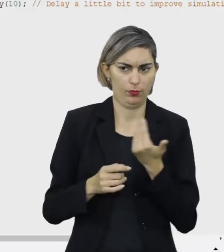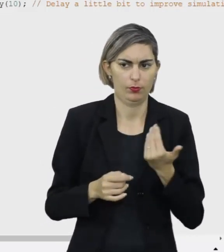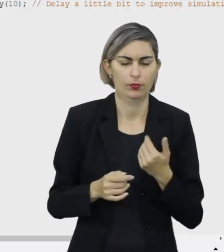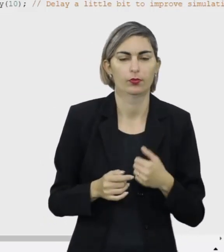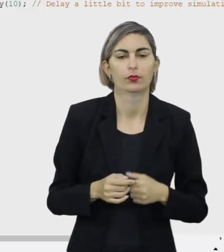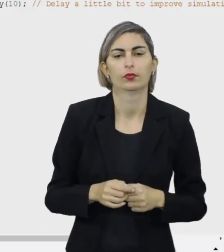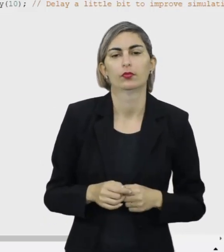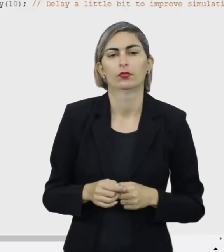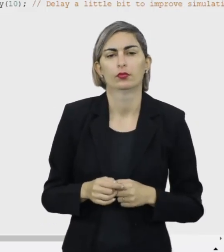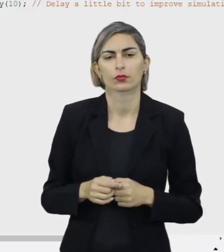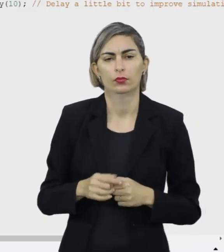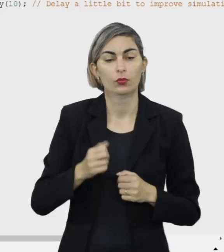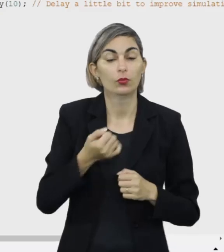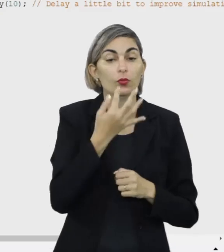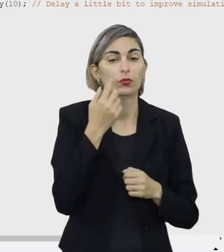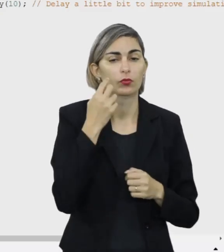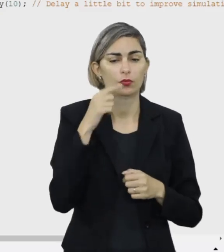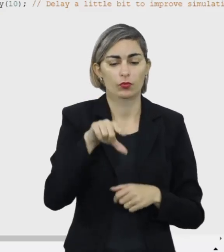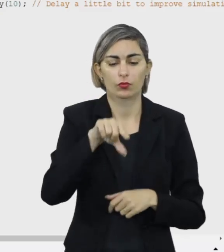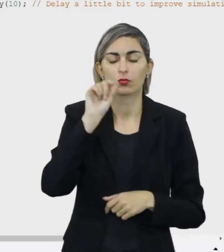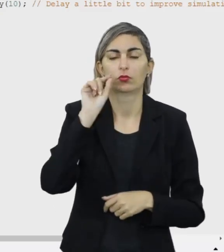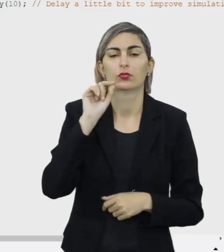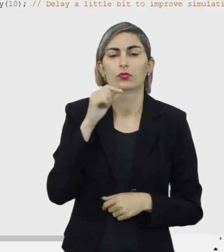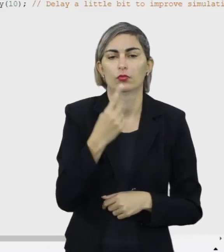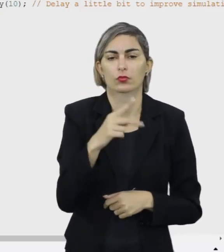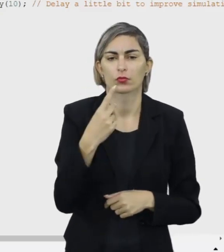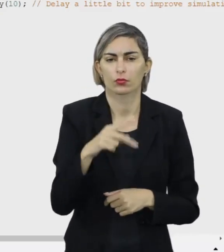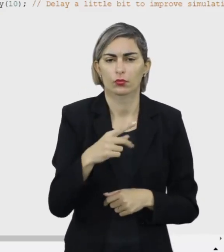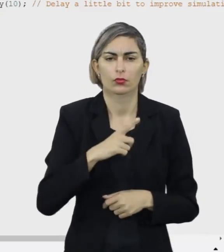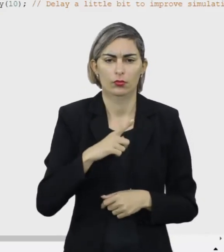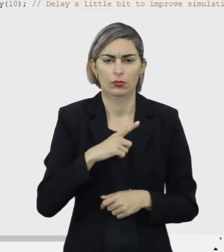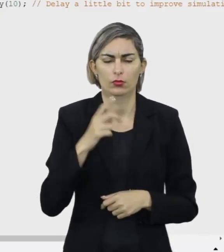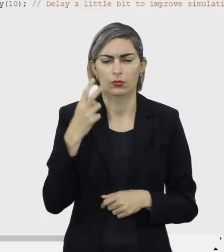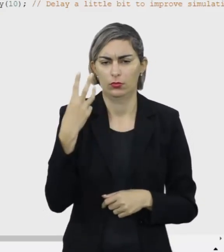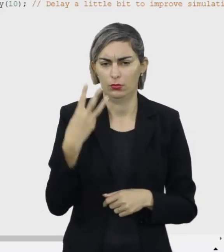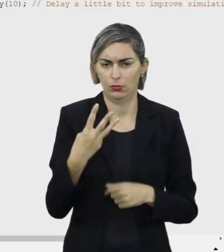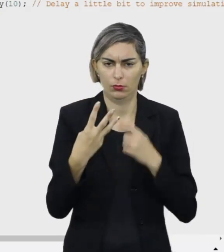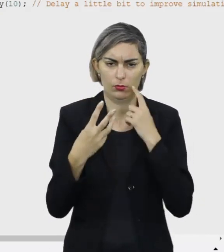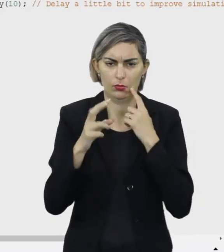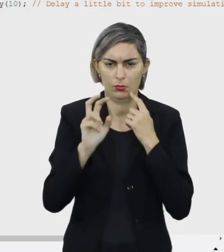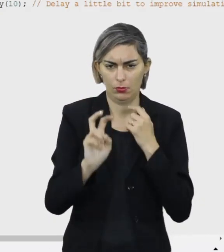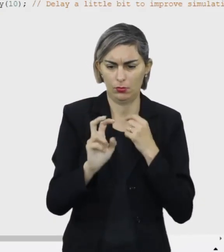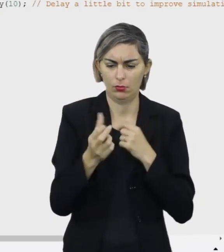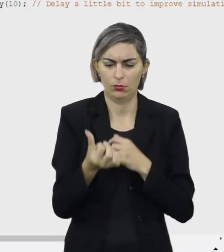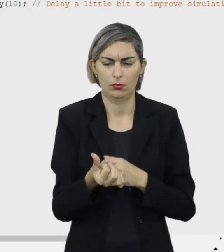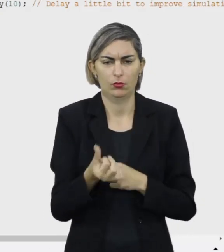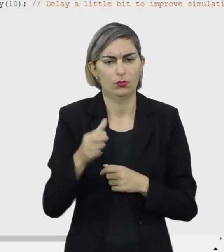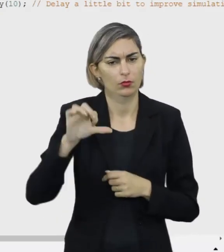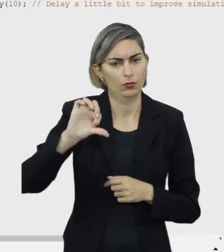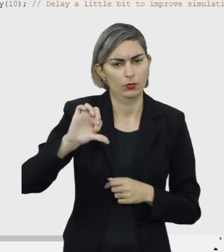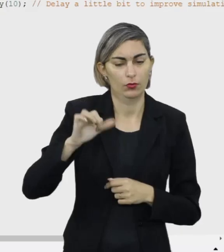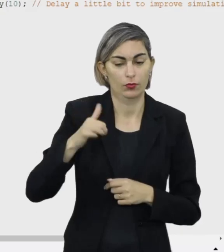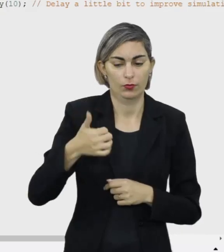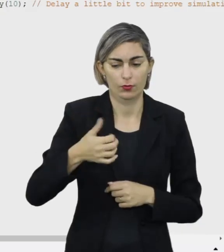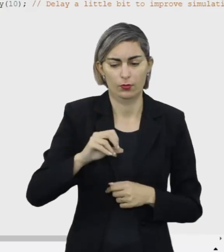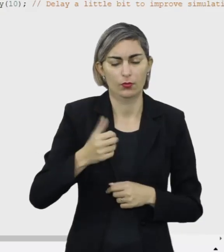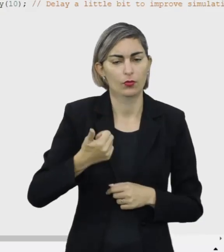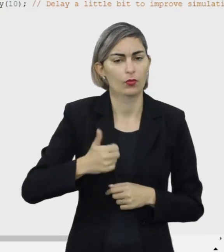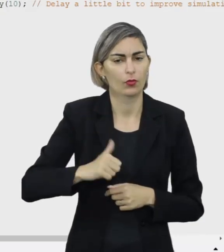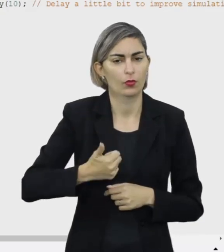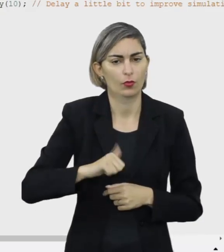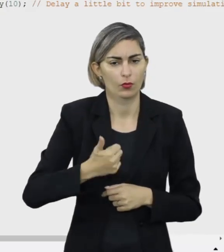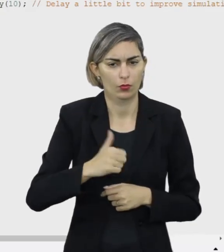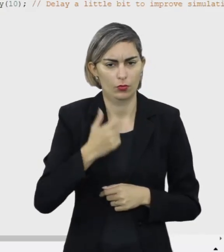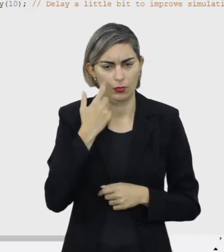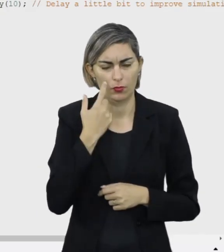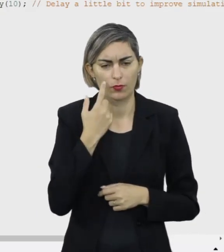verdade. Quando eu vou escolher aqui, ó, eu tenho pino 3, 5, 6, 9, 10 e 11. Olha